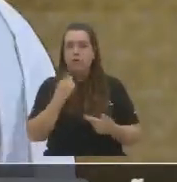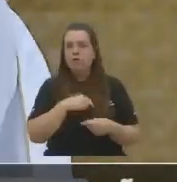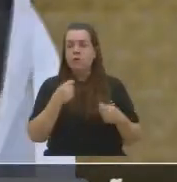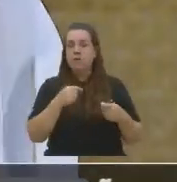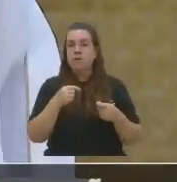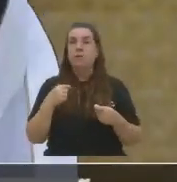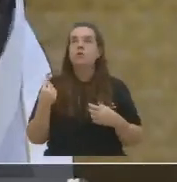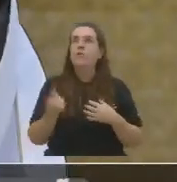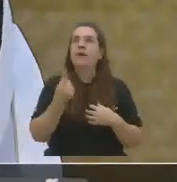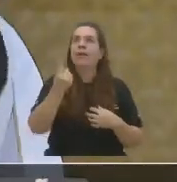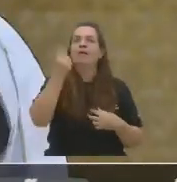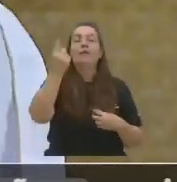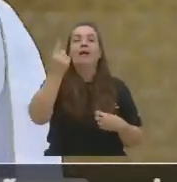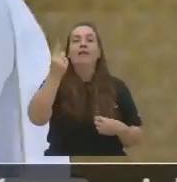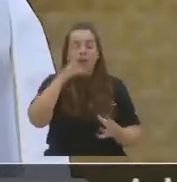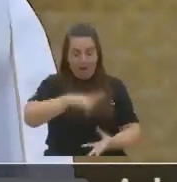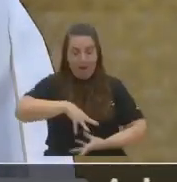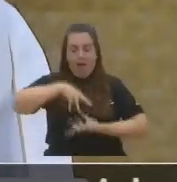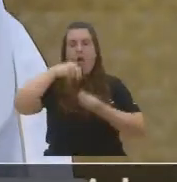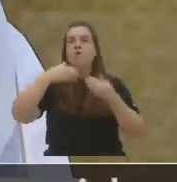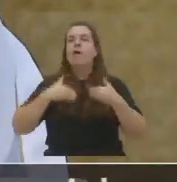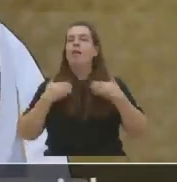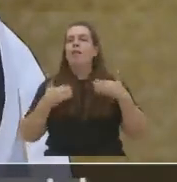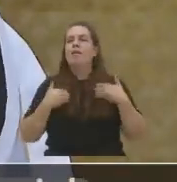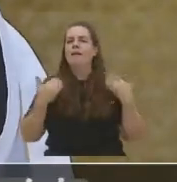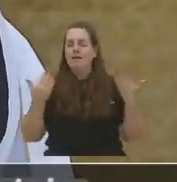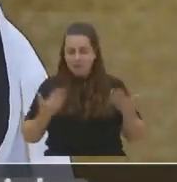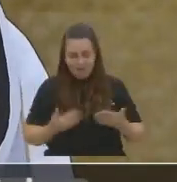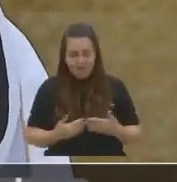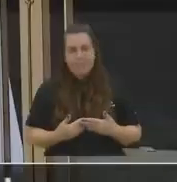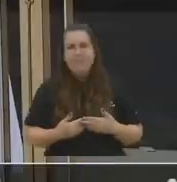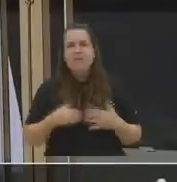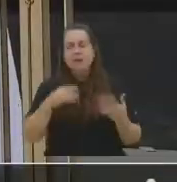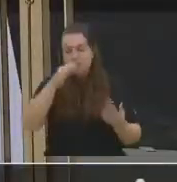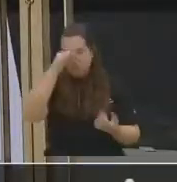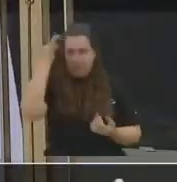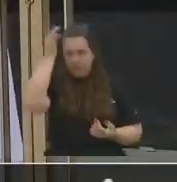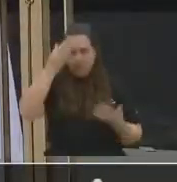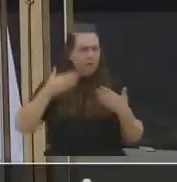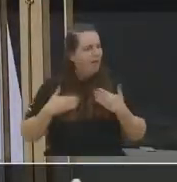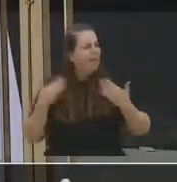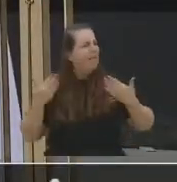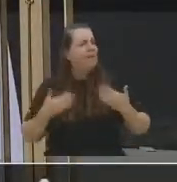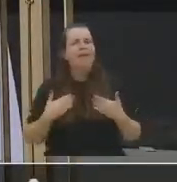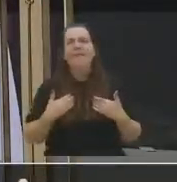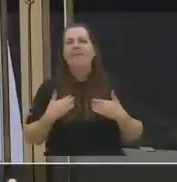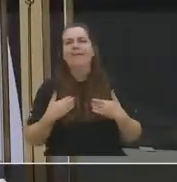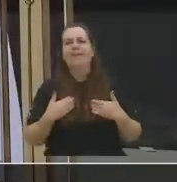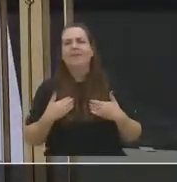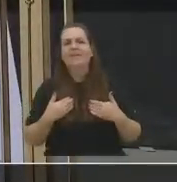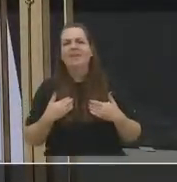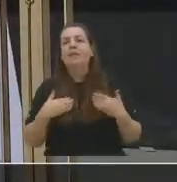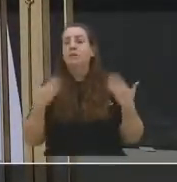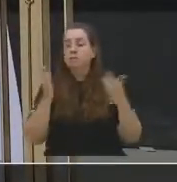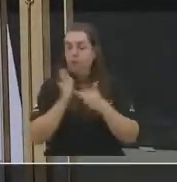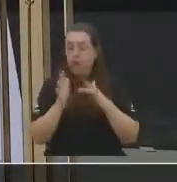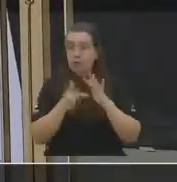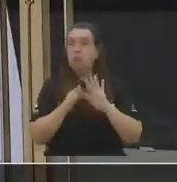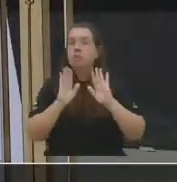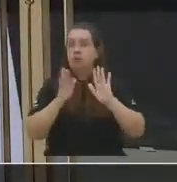a alegria na alma, a alegria do Espírito Santo. Então, quando Jesus fala agora que